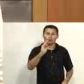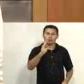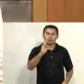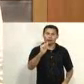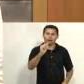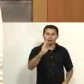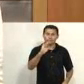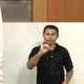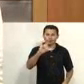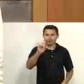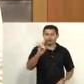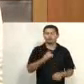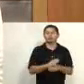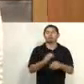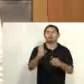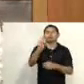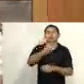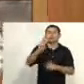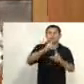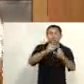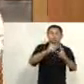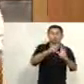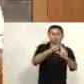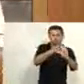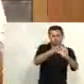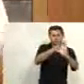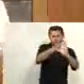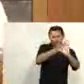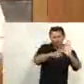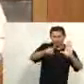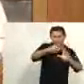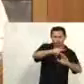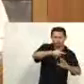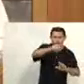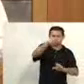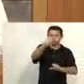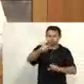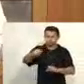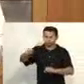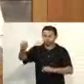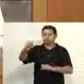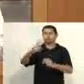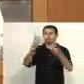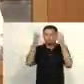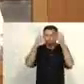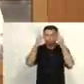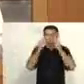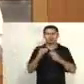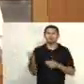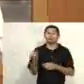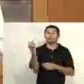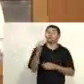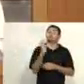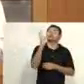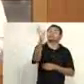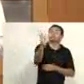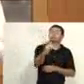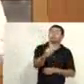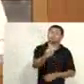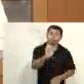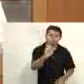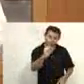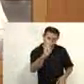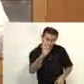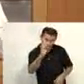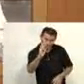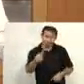curva de distribuição normal. É um conceito de extrema importância para o futuro gestor, o futuro administrador, onde